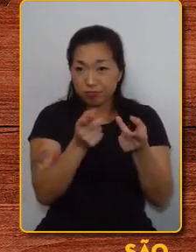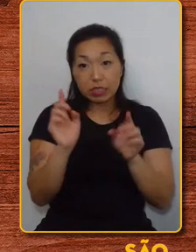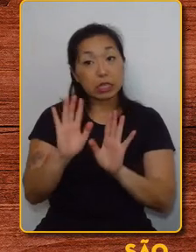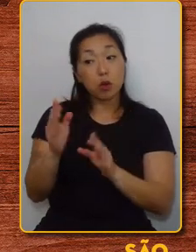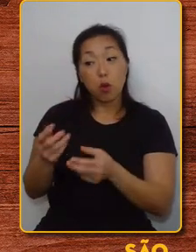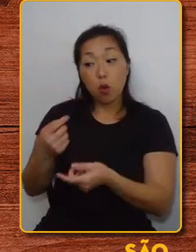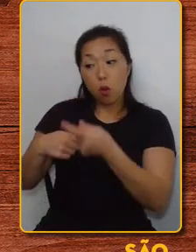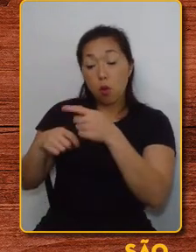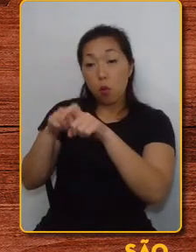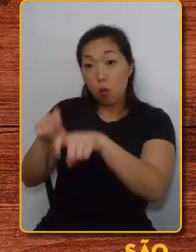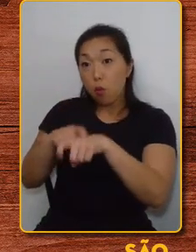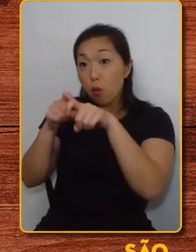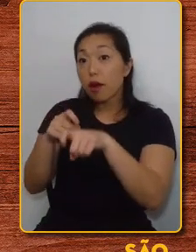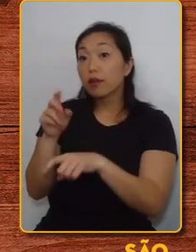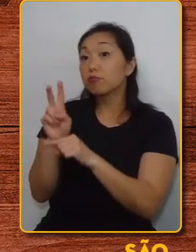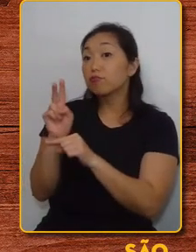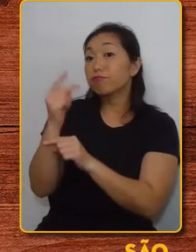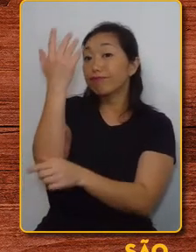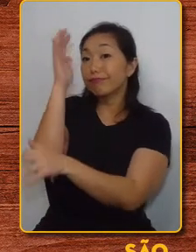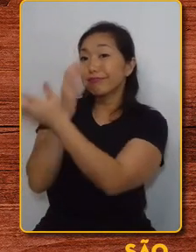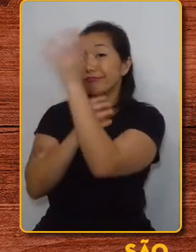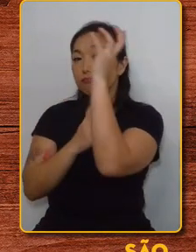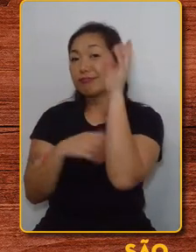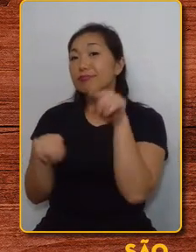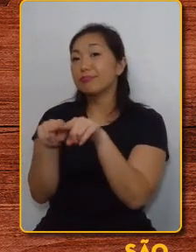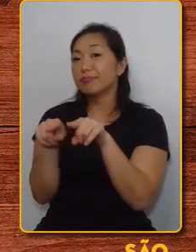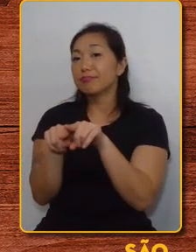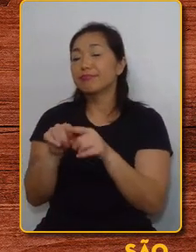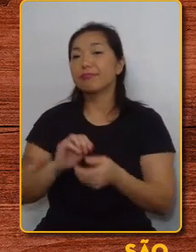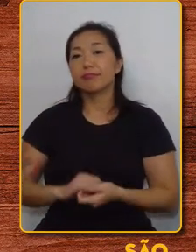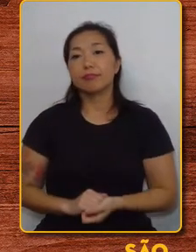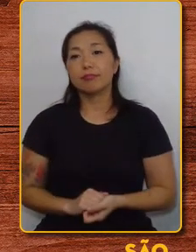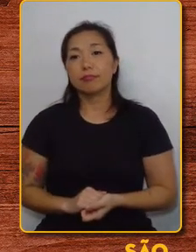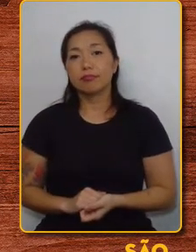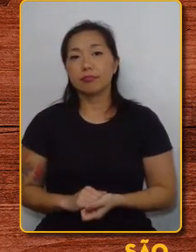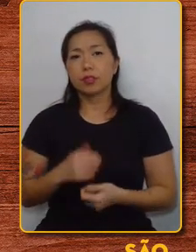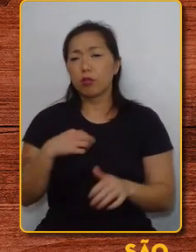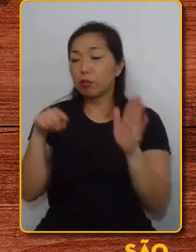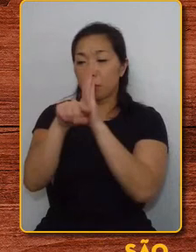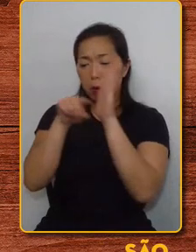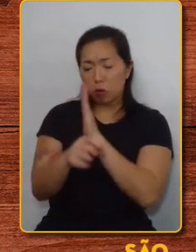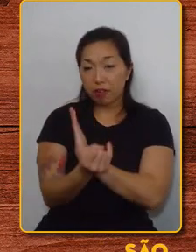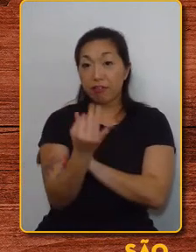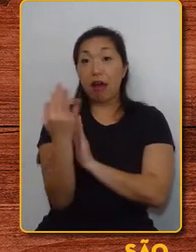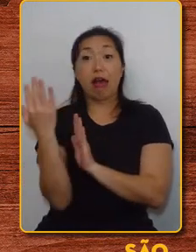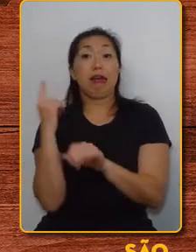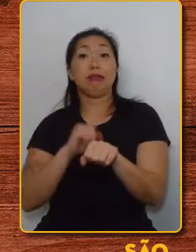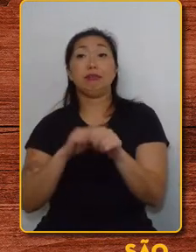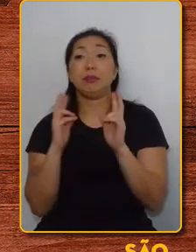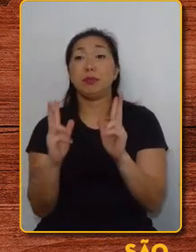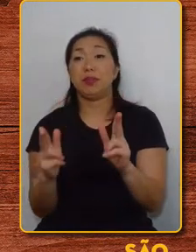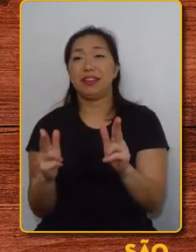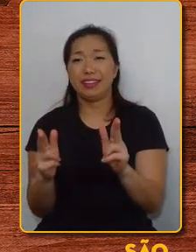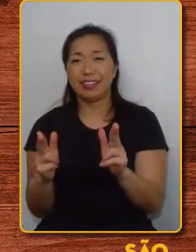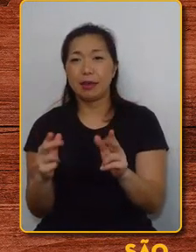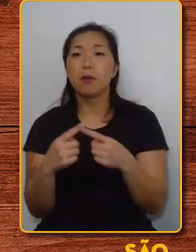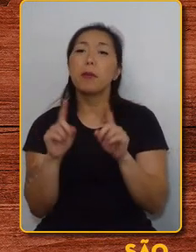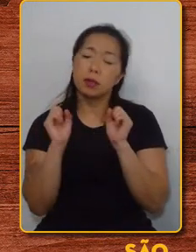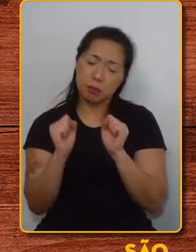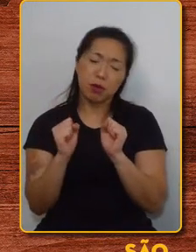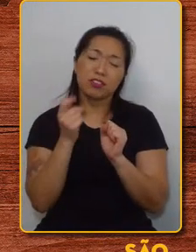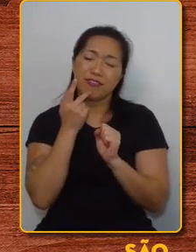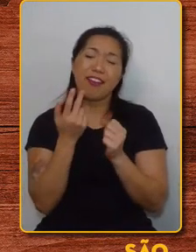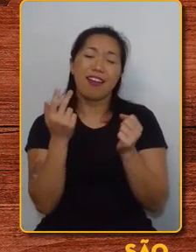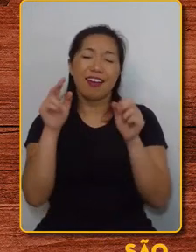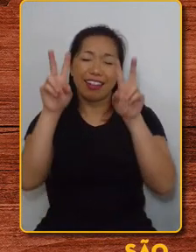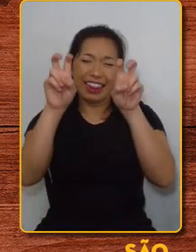que o João sugeriu aqui. Fiz várias perguntas ao mesmo tempo, né? Desculpa, mas é que Não, dá não, vontade de está falar bem. sobre tudo com